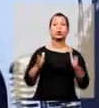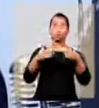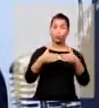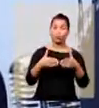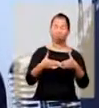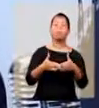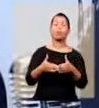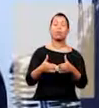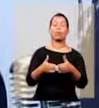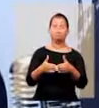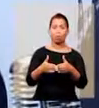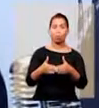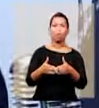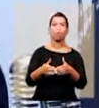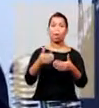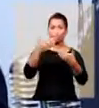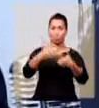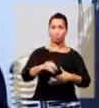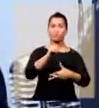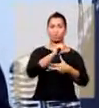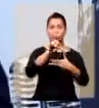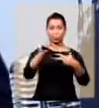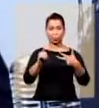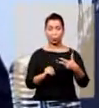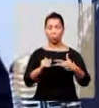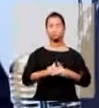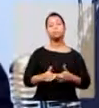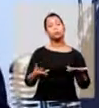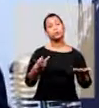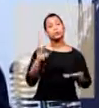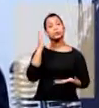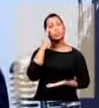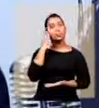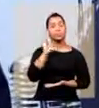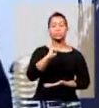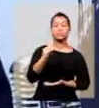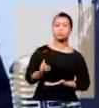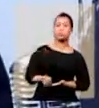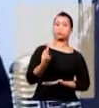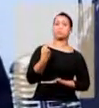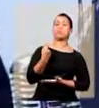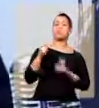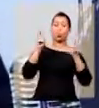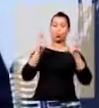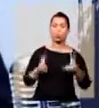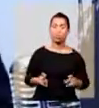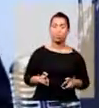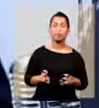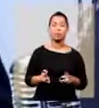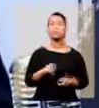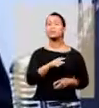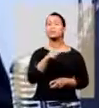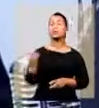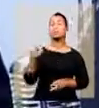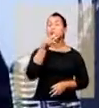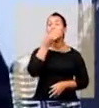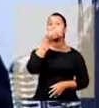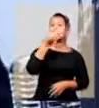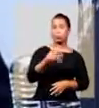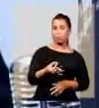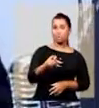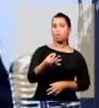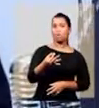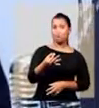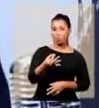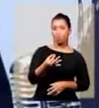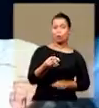se surpreendeu vocês o tema e queria que vocês falassem sobre os desafios para a educação formal, não só dos surdos, mas